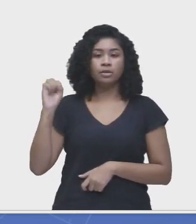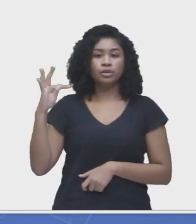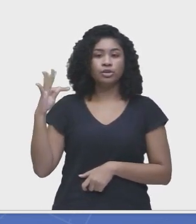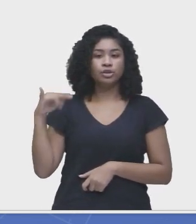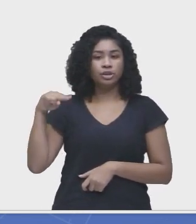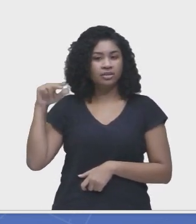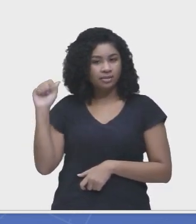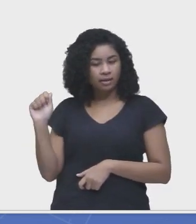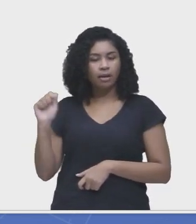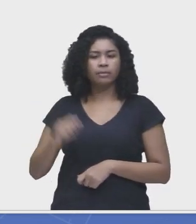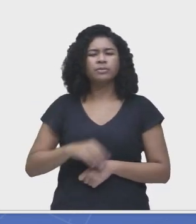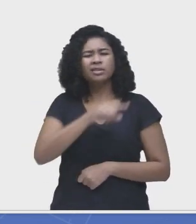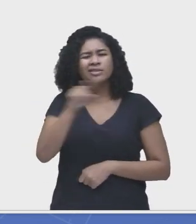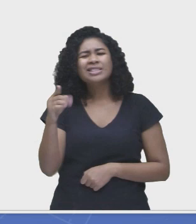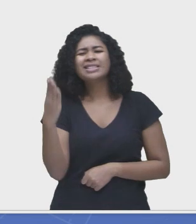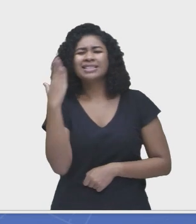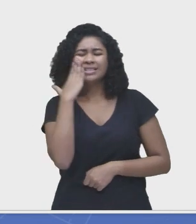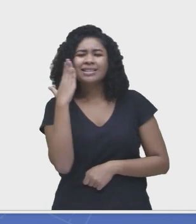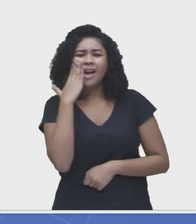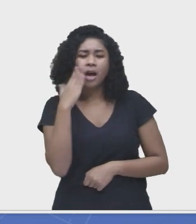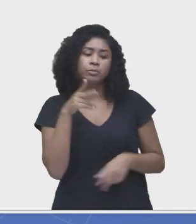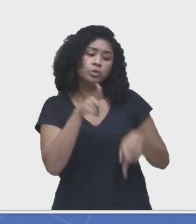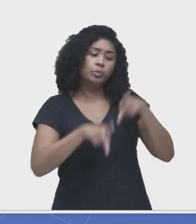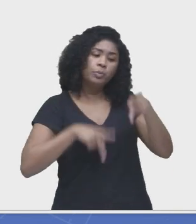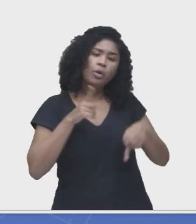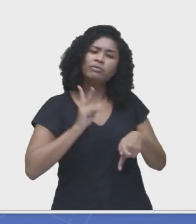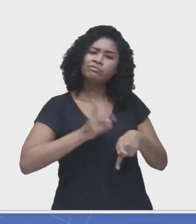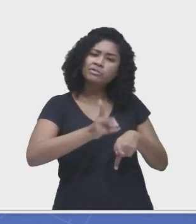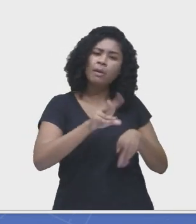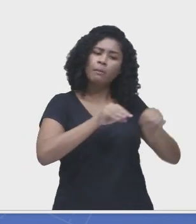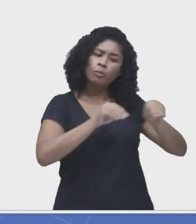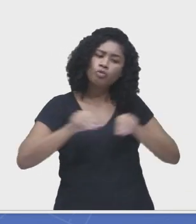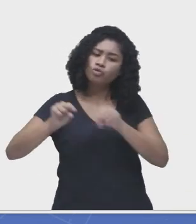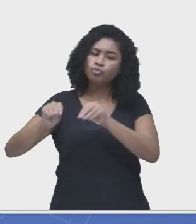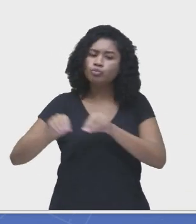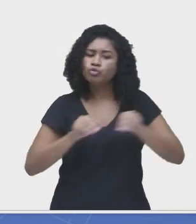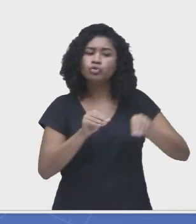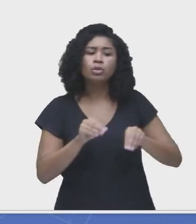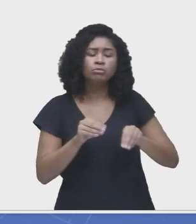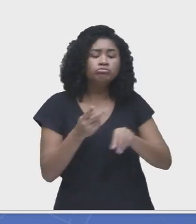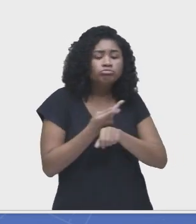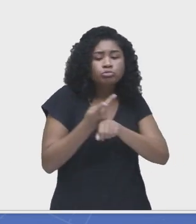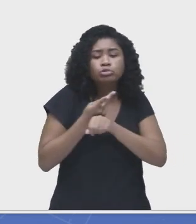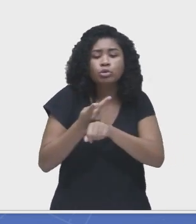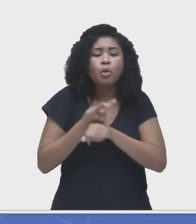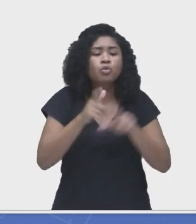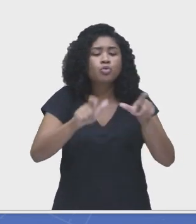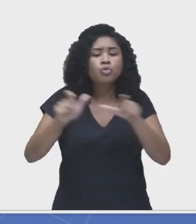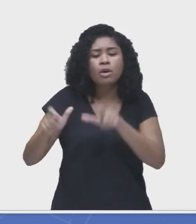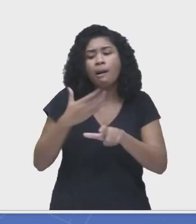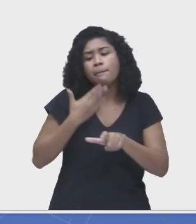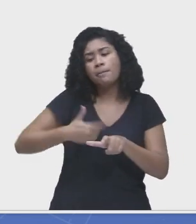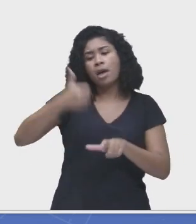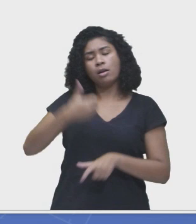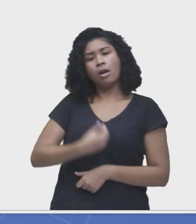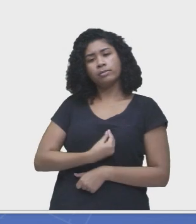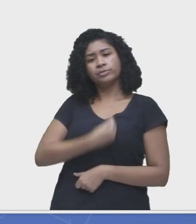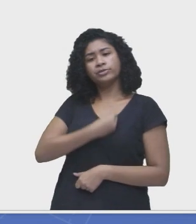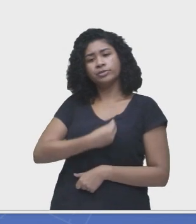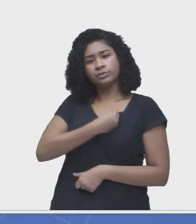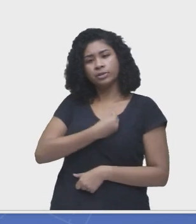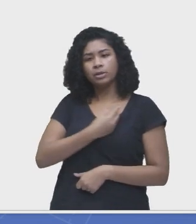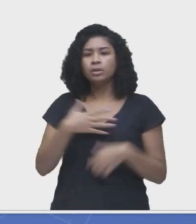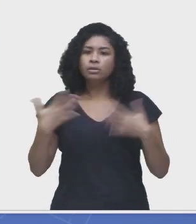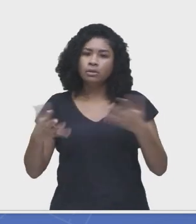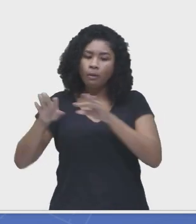como um povo nômade, eles procuravam sempre um local mais adequado para sua sobrevivência. E aí eles vão se deslocar para a Palestina. Por